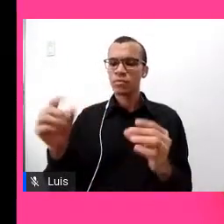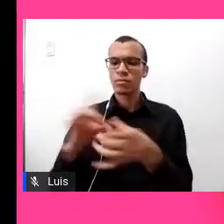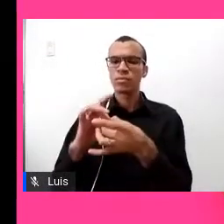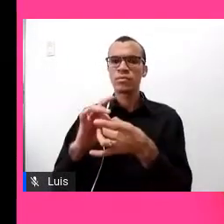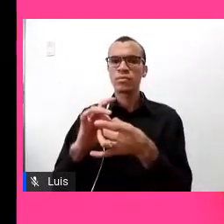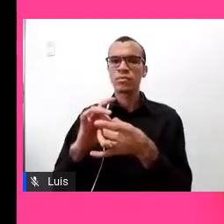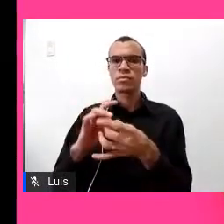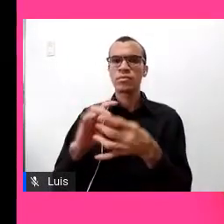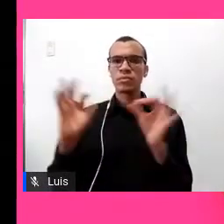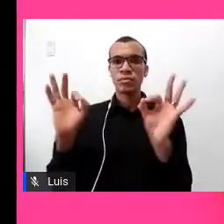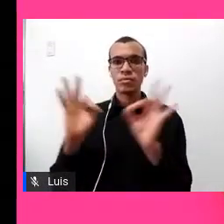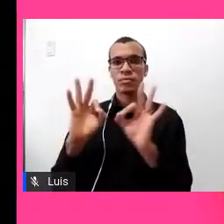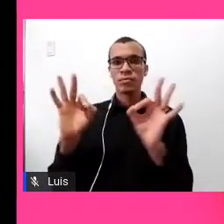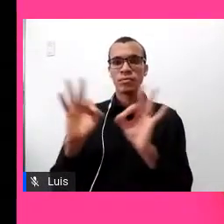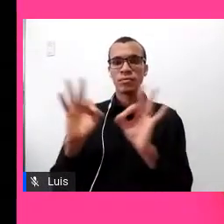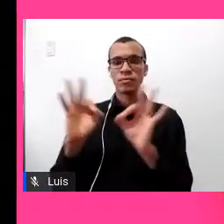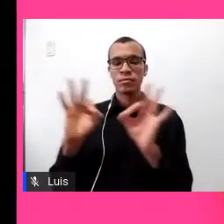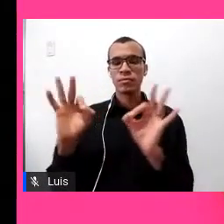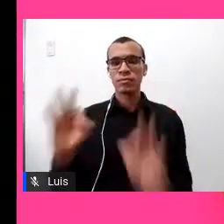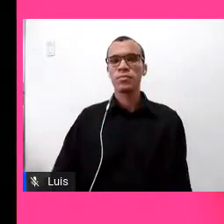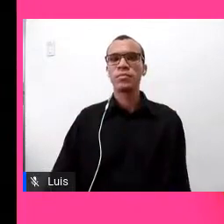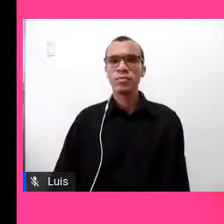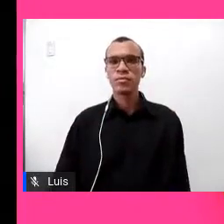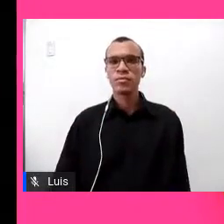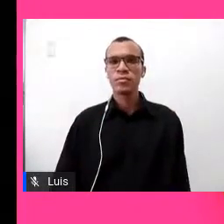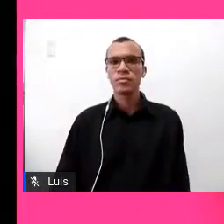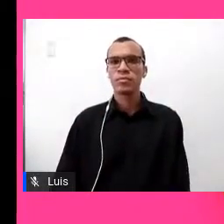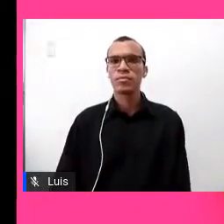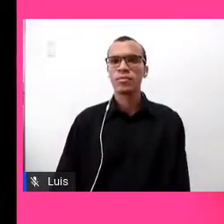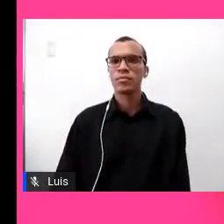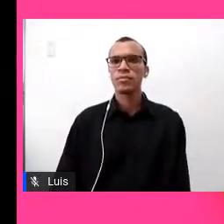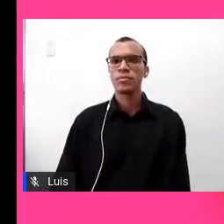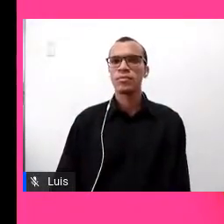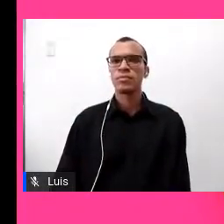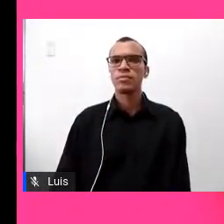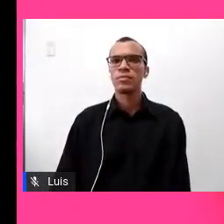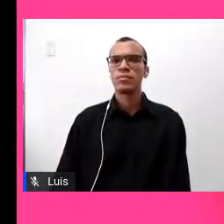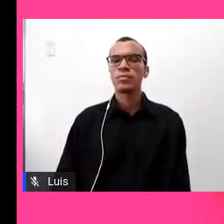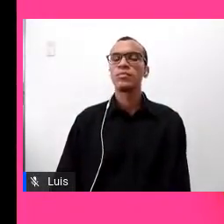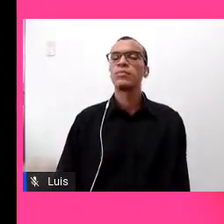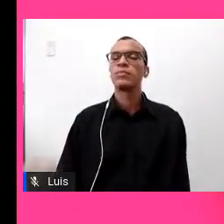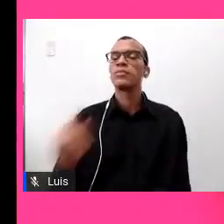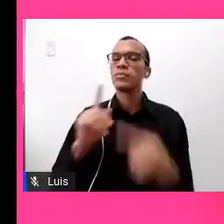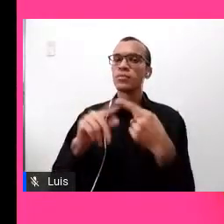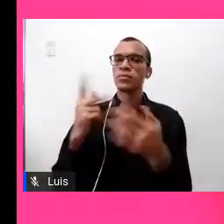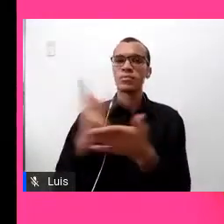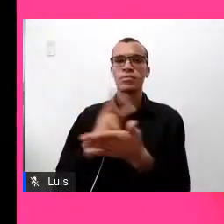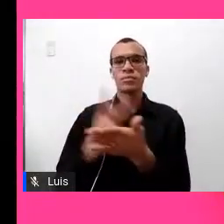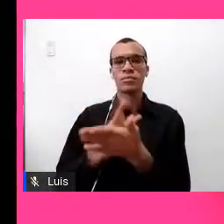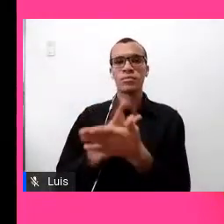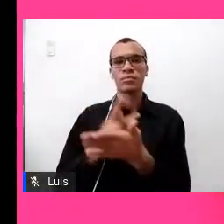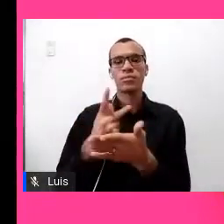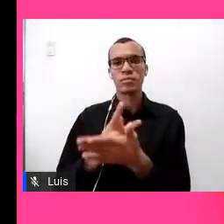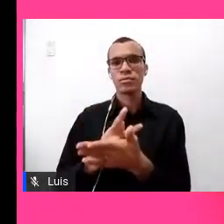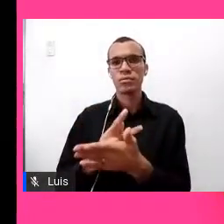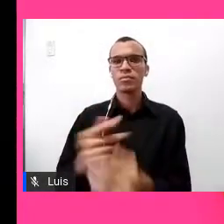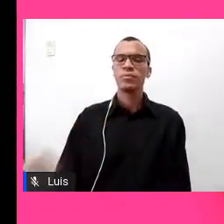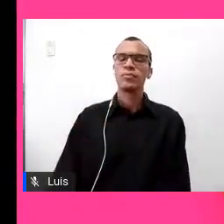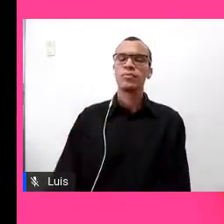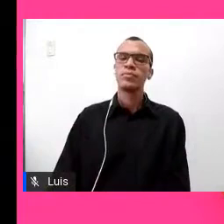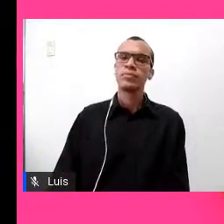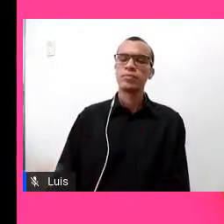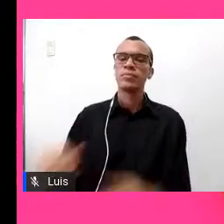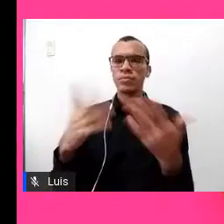faz nada, nada. Está errado, ele não funciona desse jeito. Então, isso é